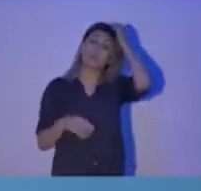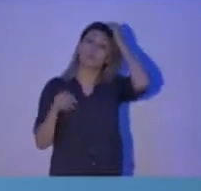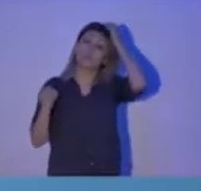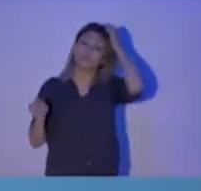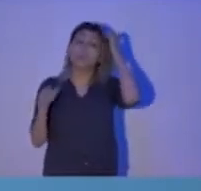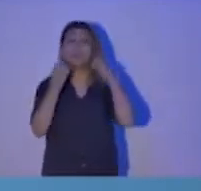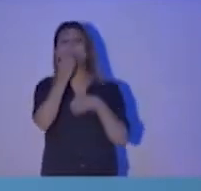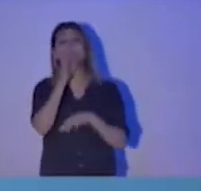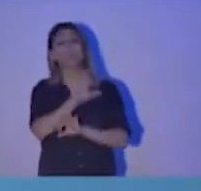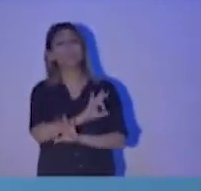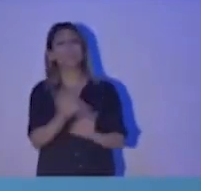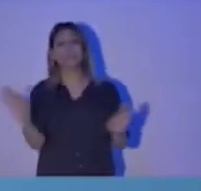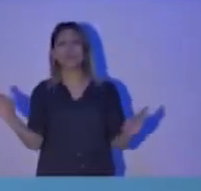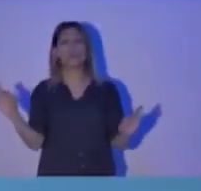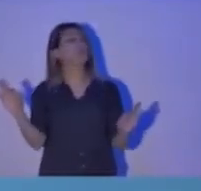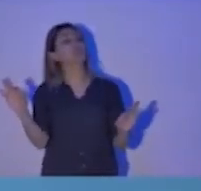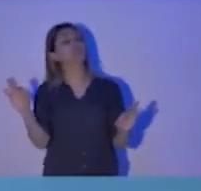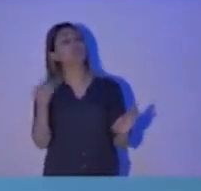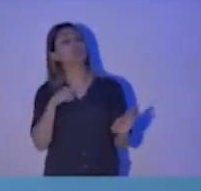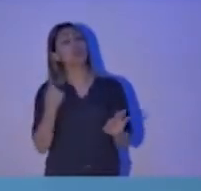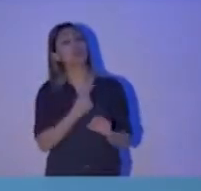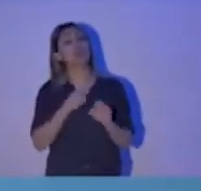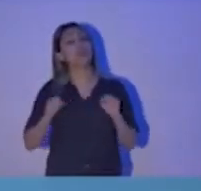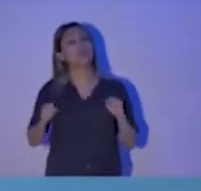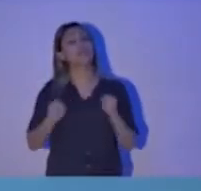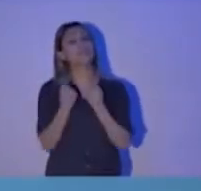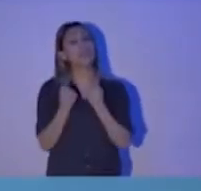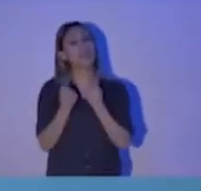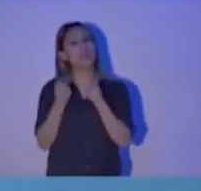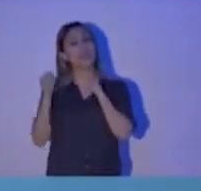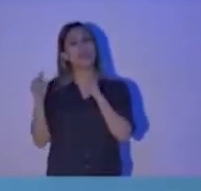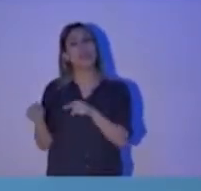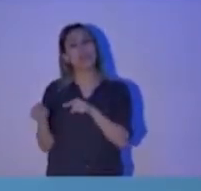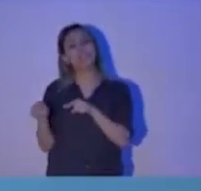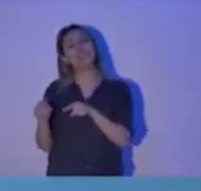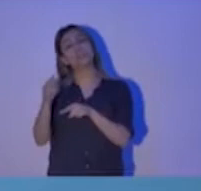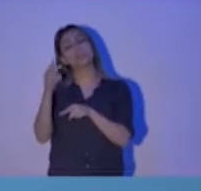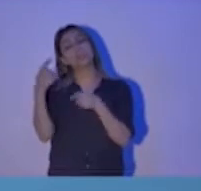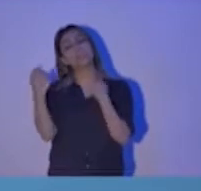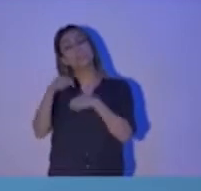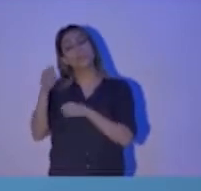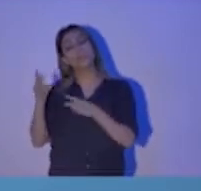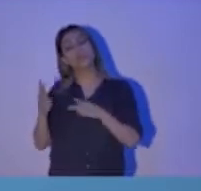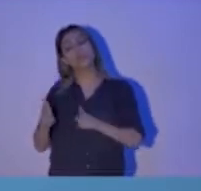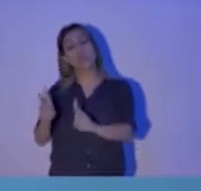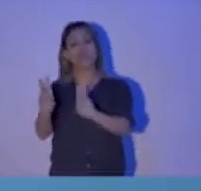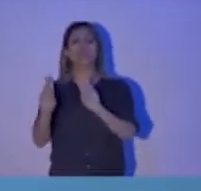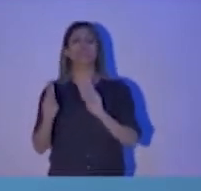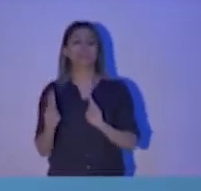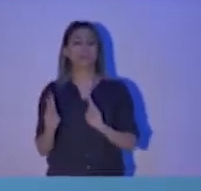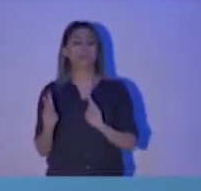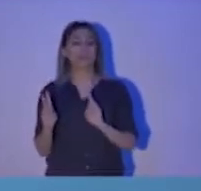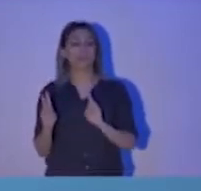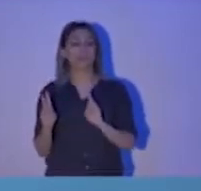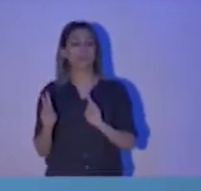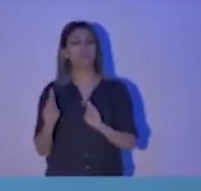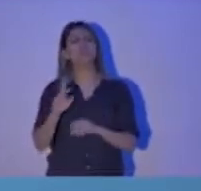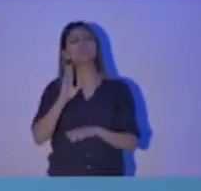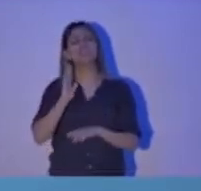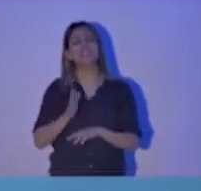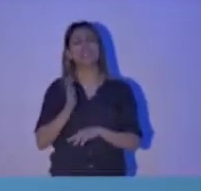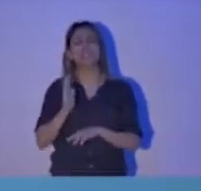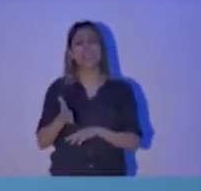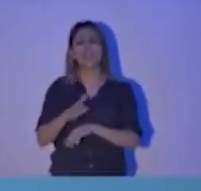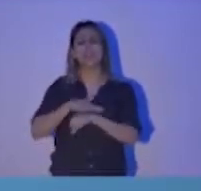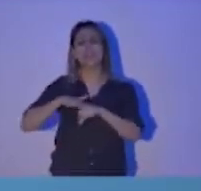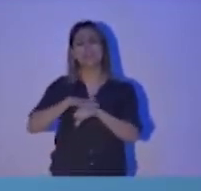e a gente também defende isso para que isso seja sequenciado. É anual, a gente já tem falado com o presidente da casa, como falamos